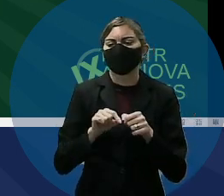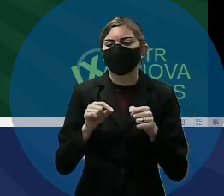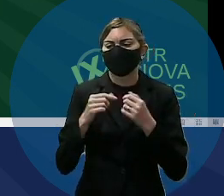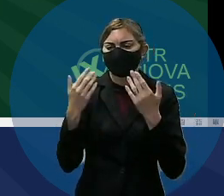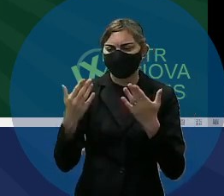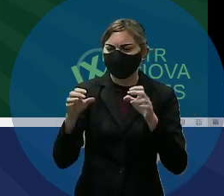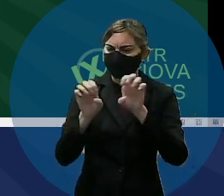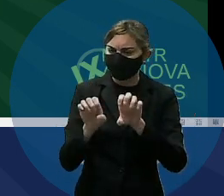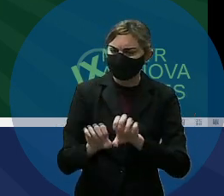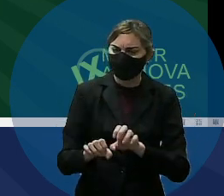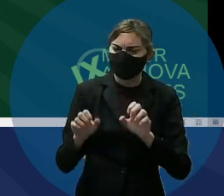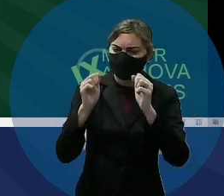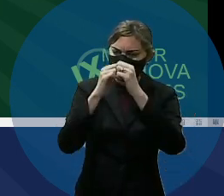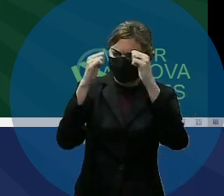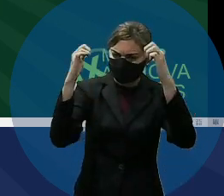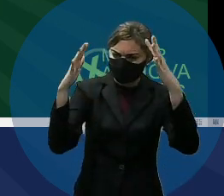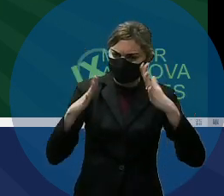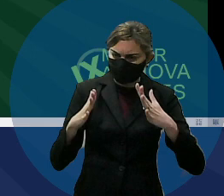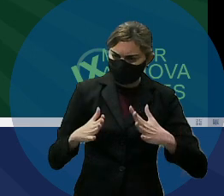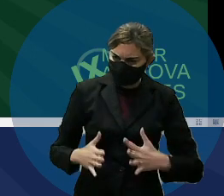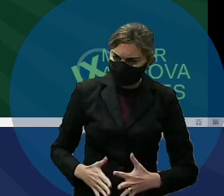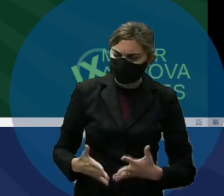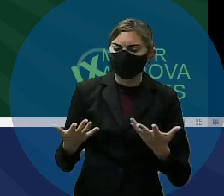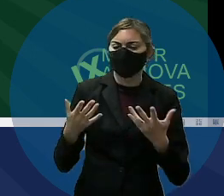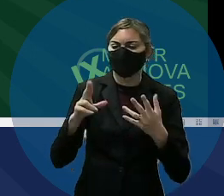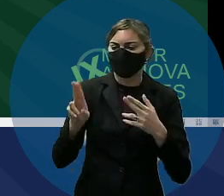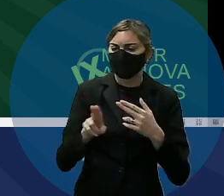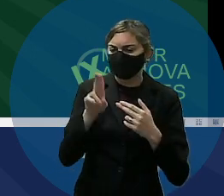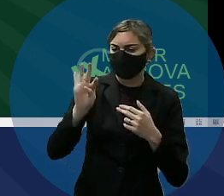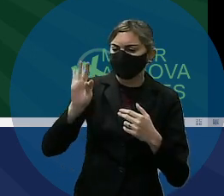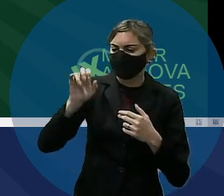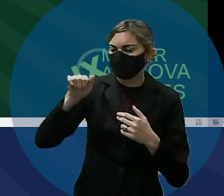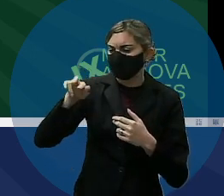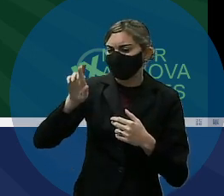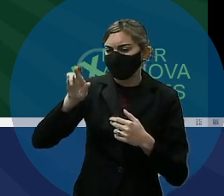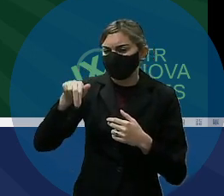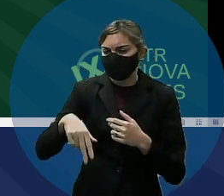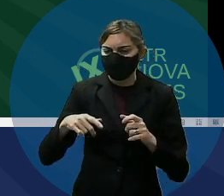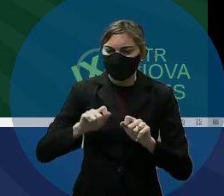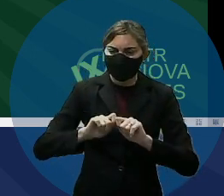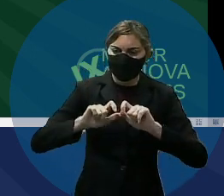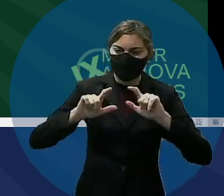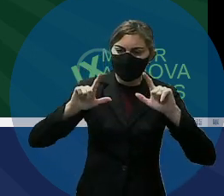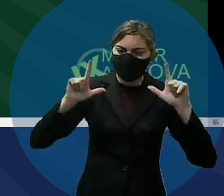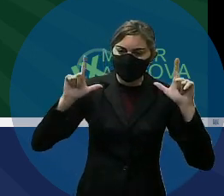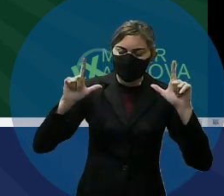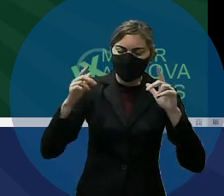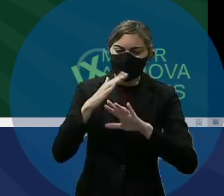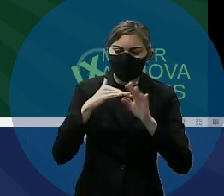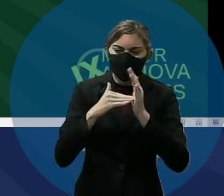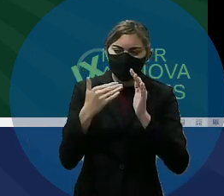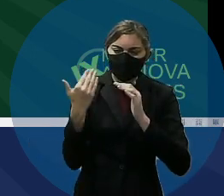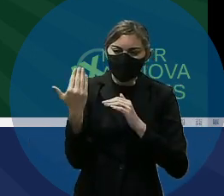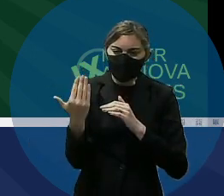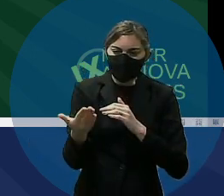esculturas utilizando peças do Tangram, eles fizeram telas, tudo isso que foi colocado aí nessa sala,